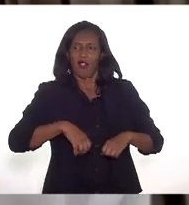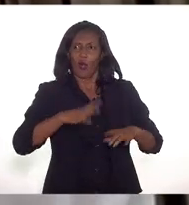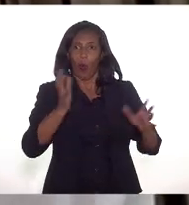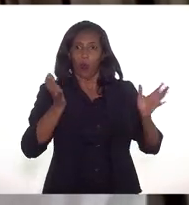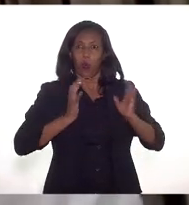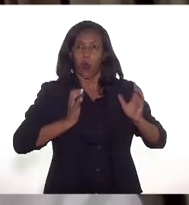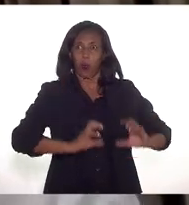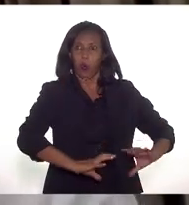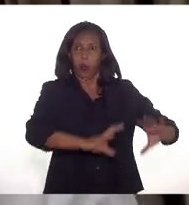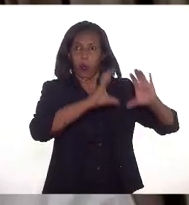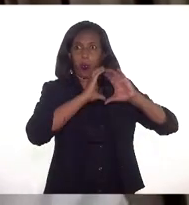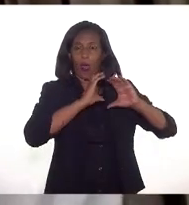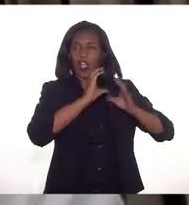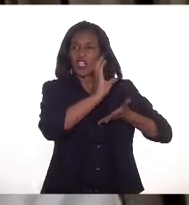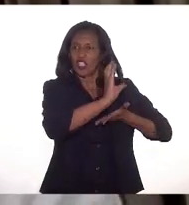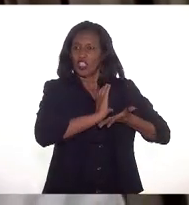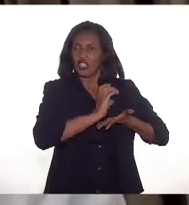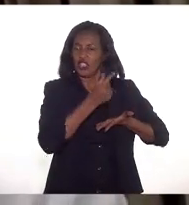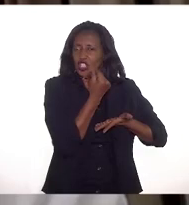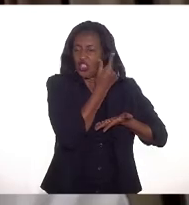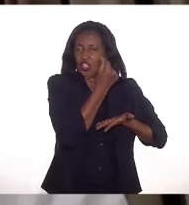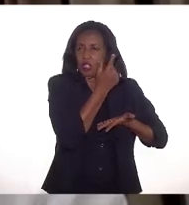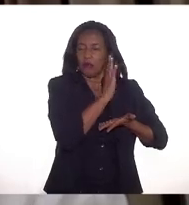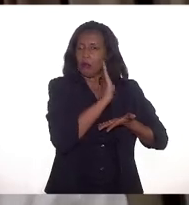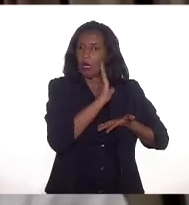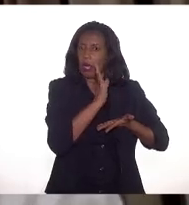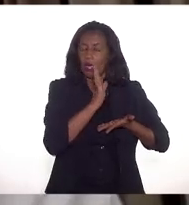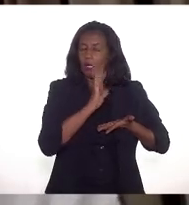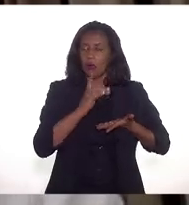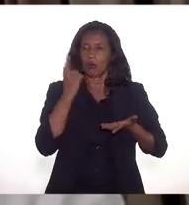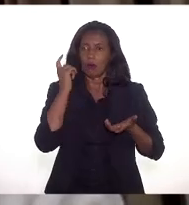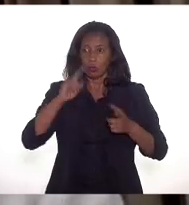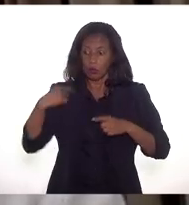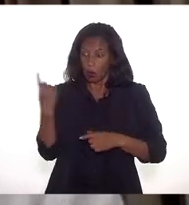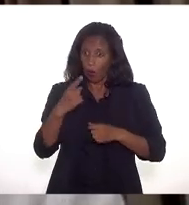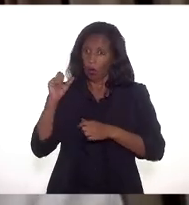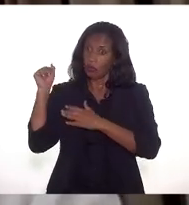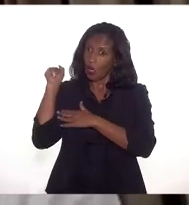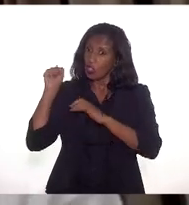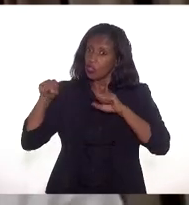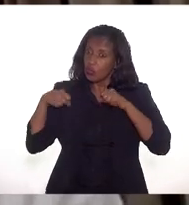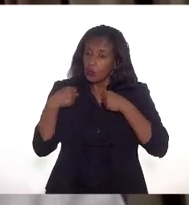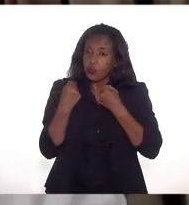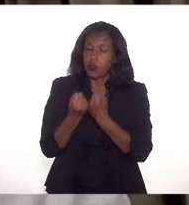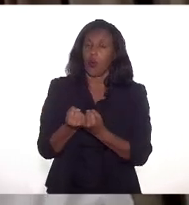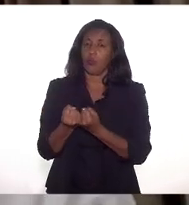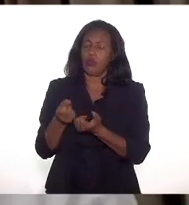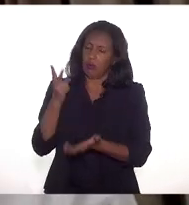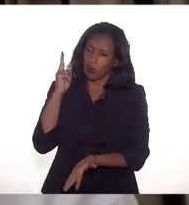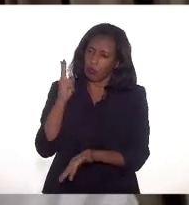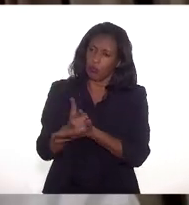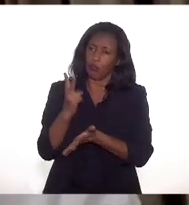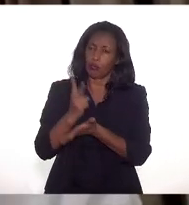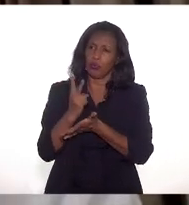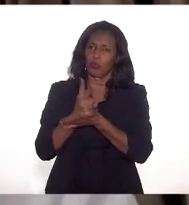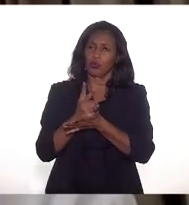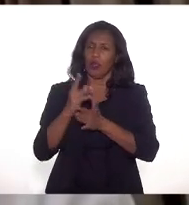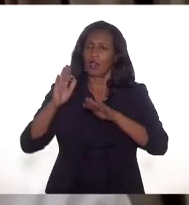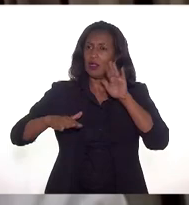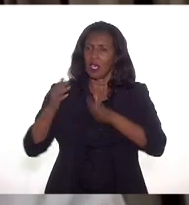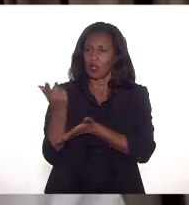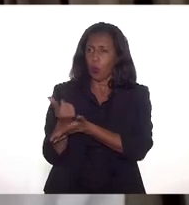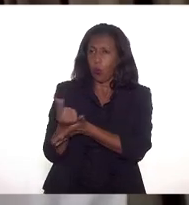pelo contrário. O esforço que a gente vai ter que fazer vai continuar. Este capital da